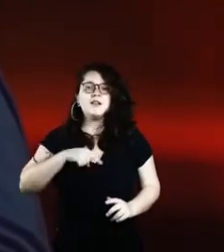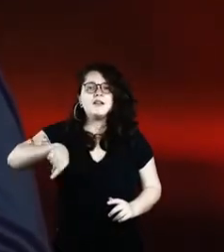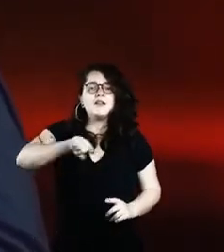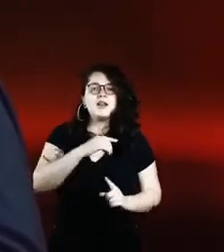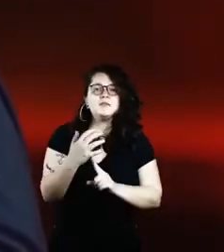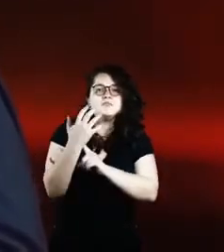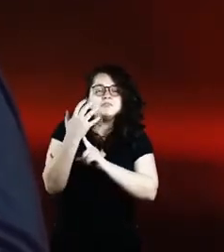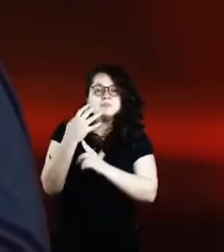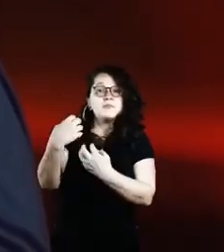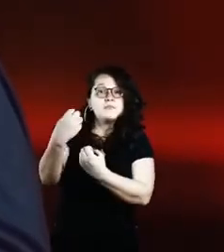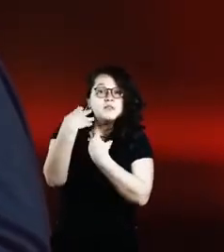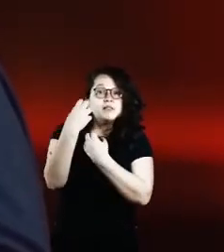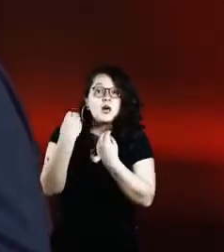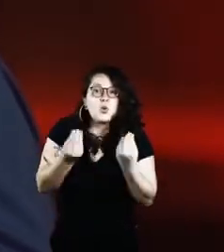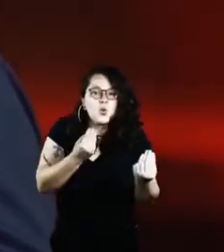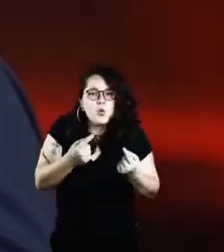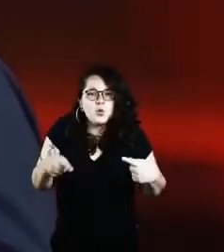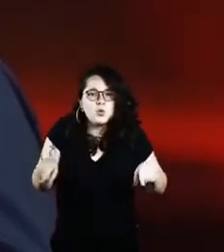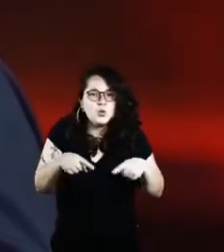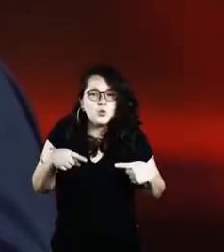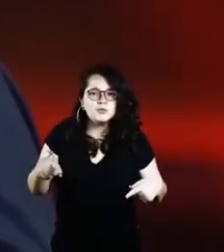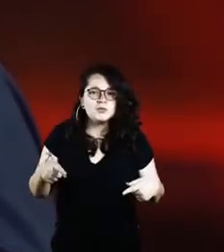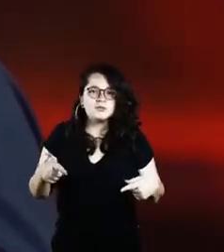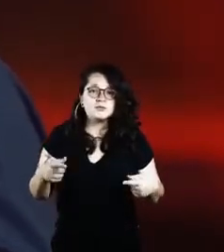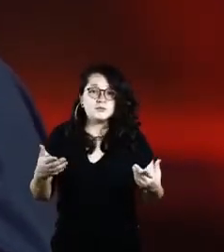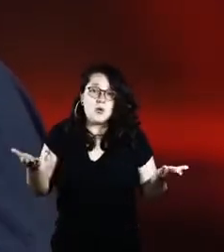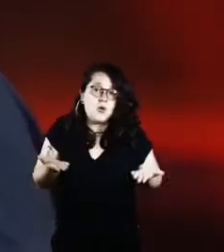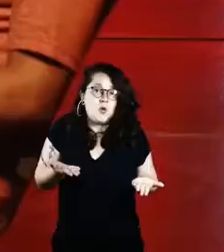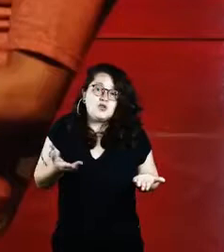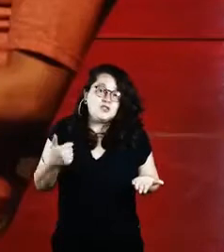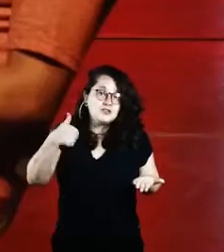fazer música. E hoje eu sou o Grandmaster Duda, o